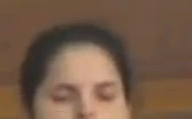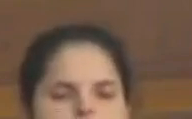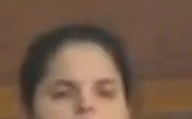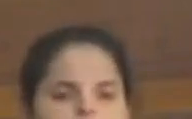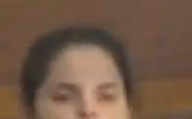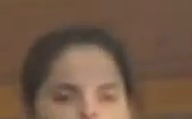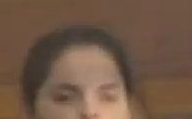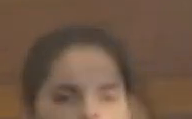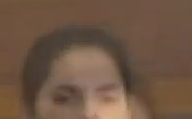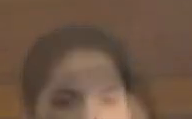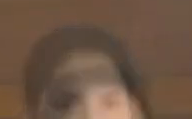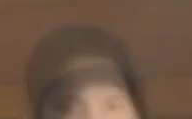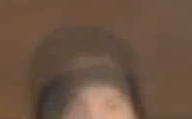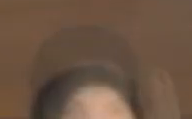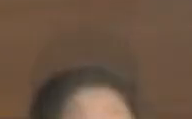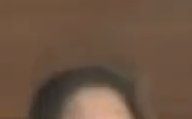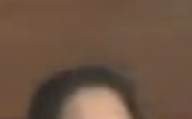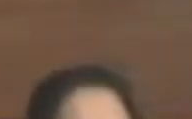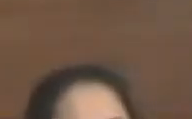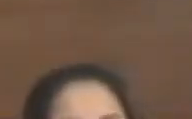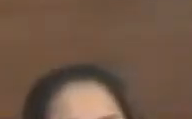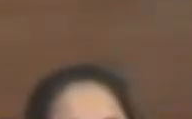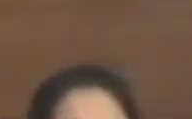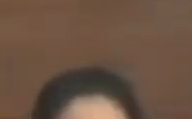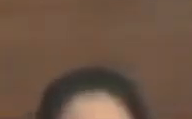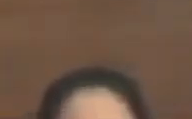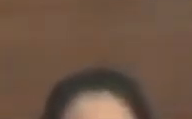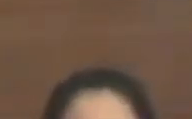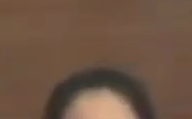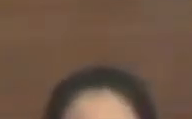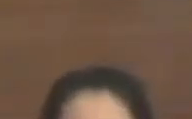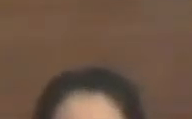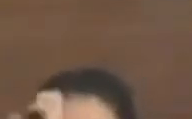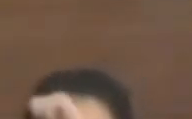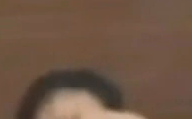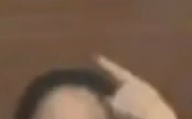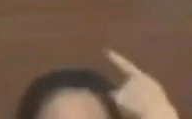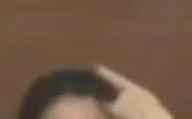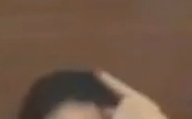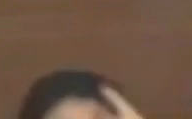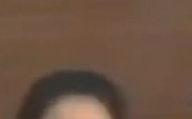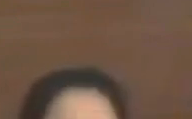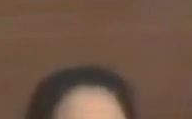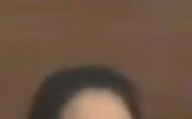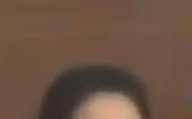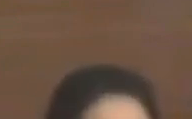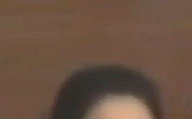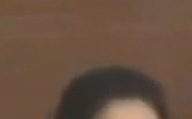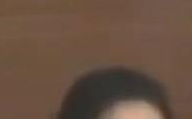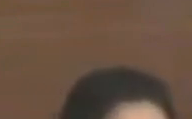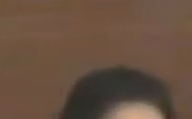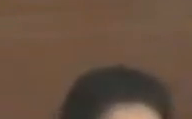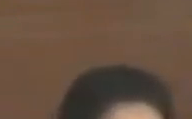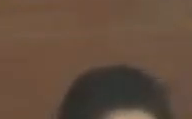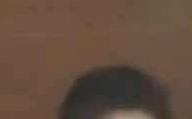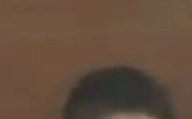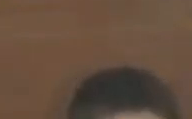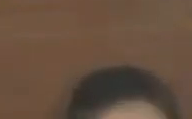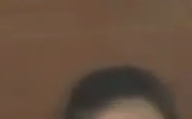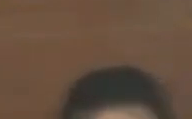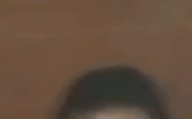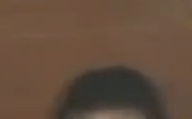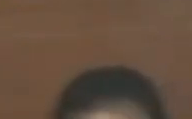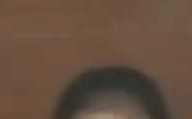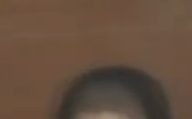como líder do governo, já peço, porque também, se não é a Casa Legislativa, o prefeito também não estaria fazendo tantas melhorias na nossa